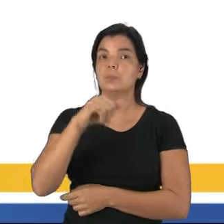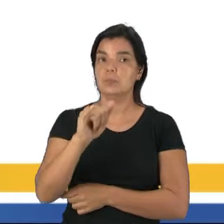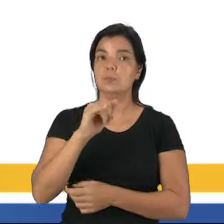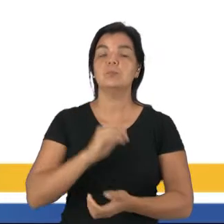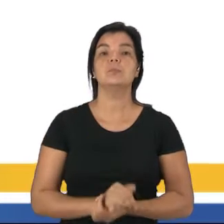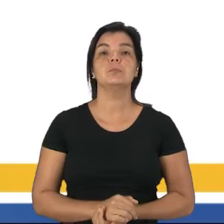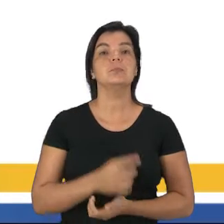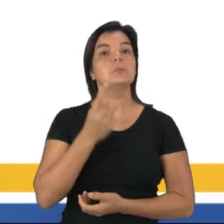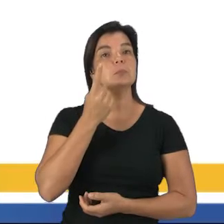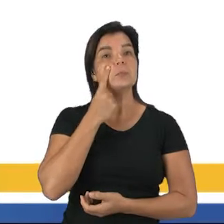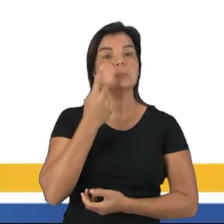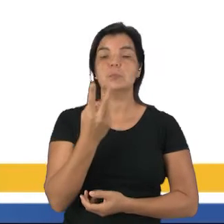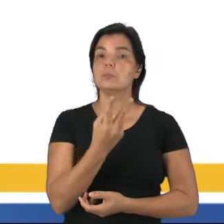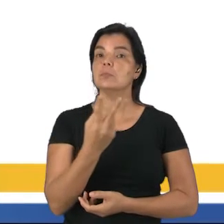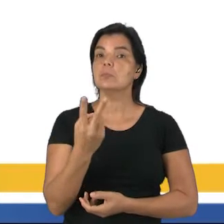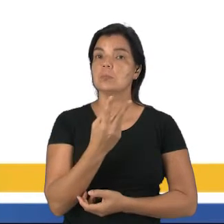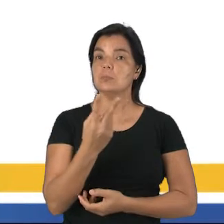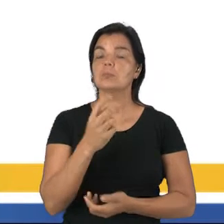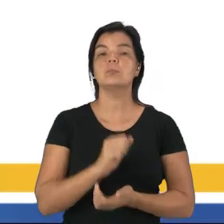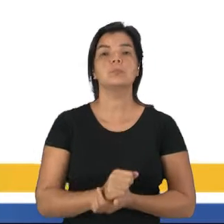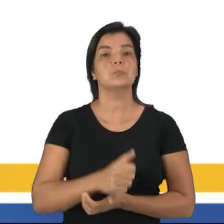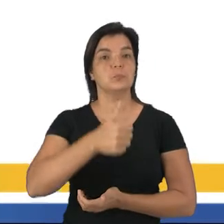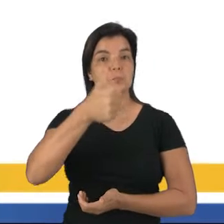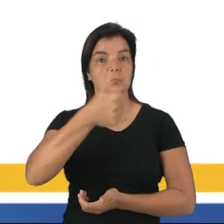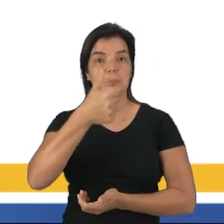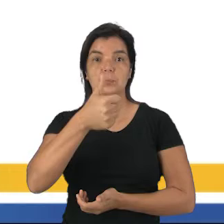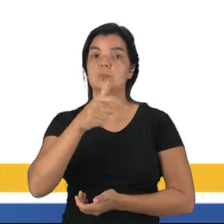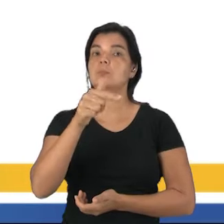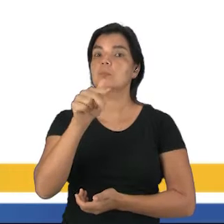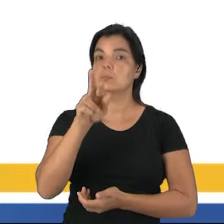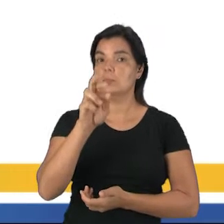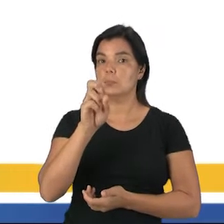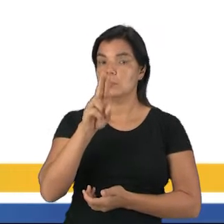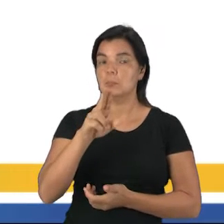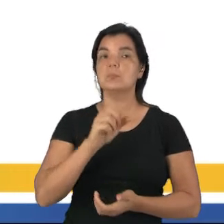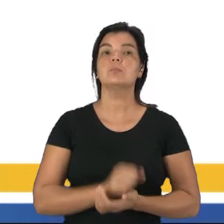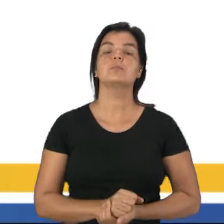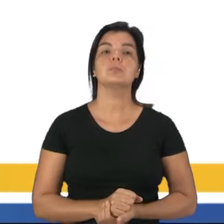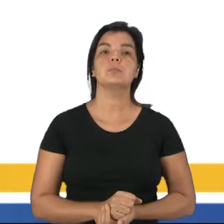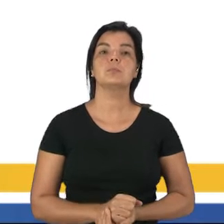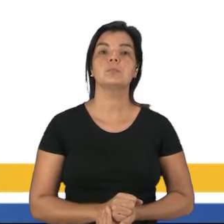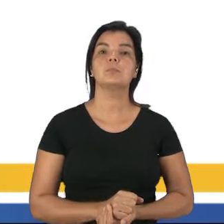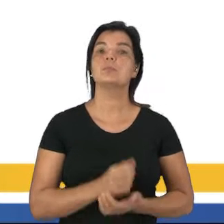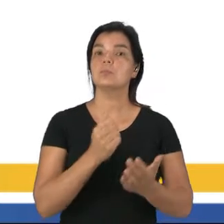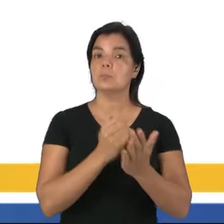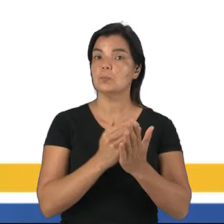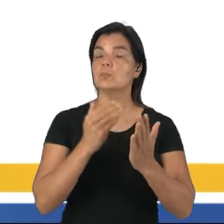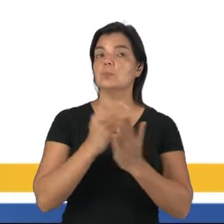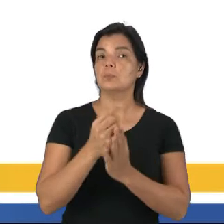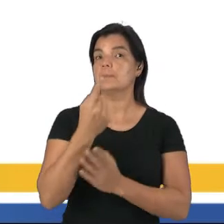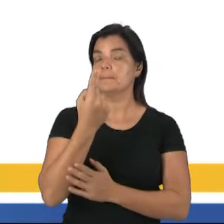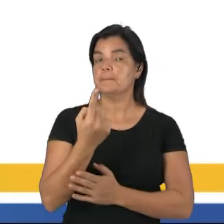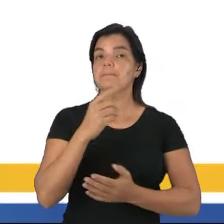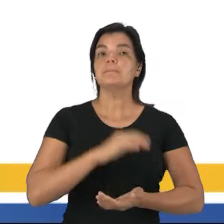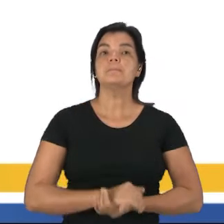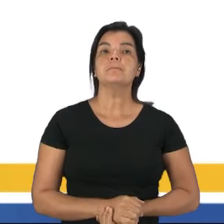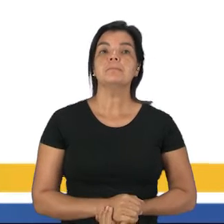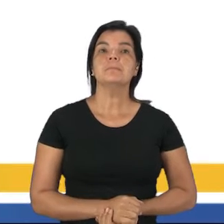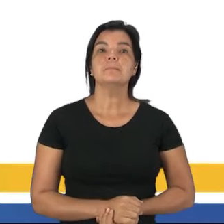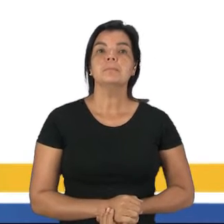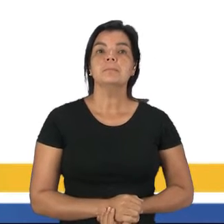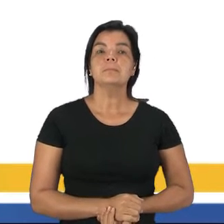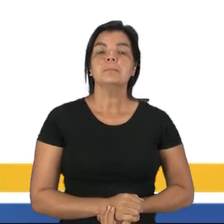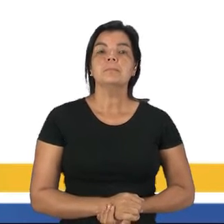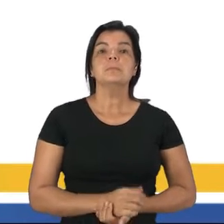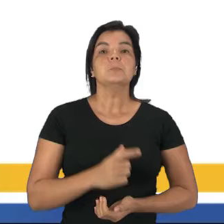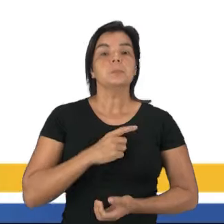né? E veja que as duas são do primeiro grau, porque o expoente, entre elas o maior, é o número 1, ok?